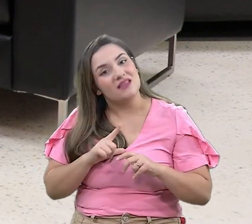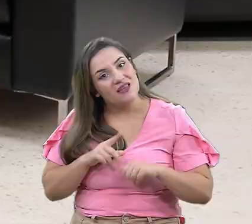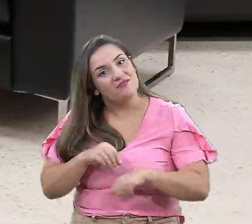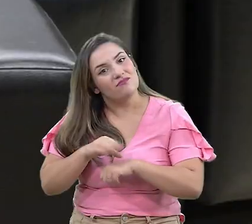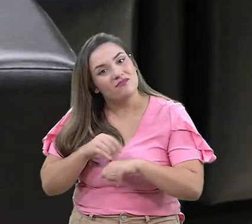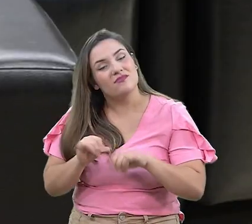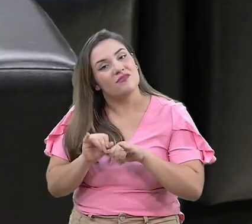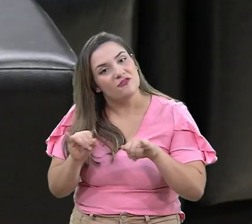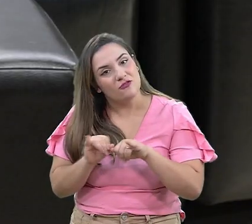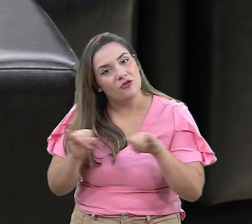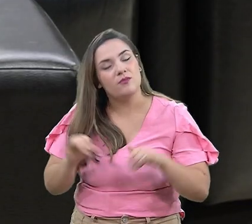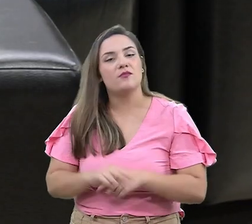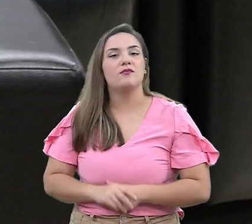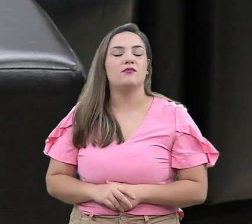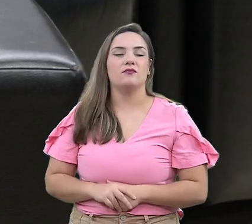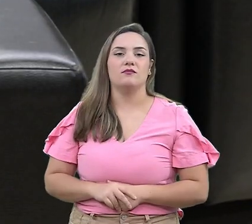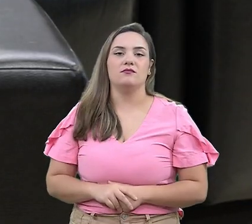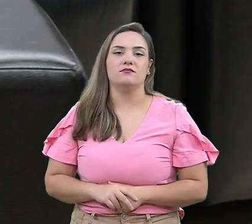informação. Então,